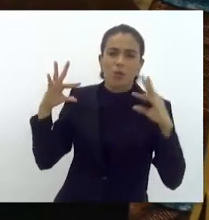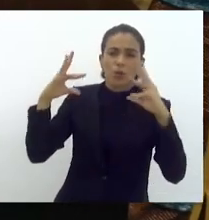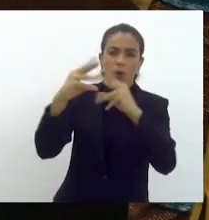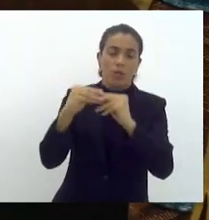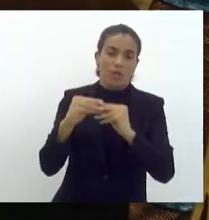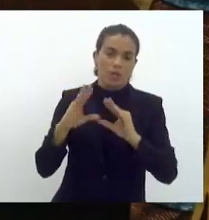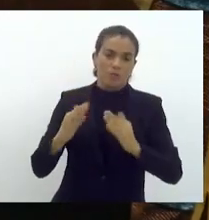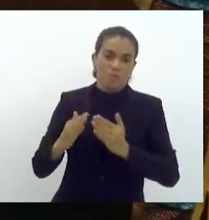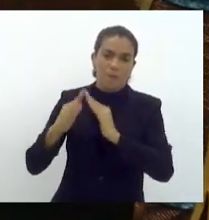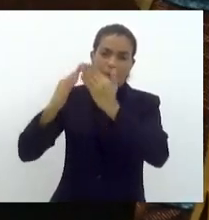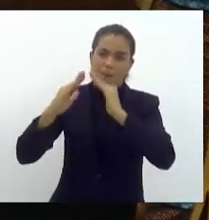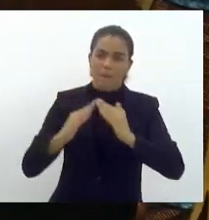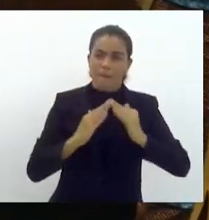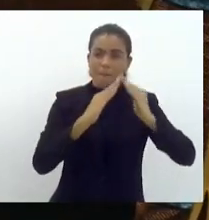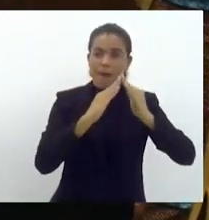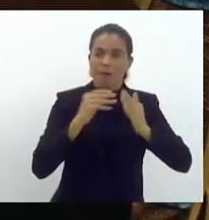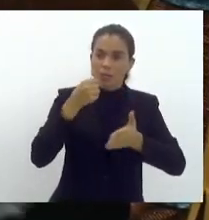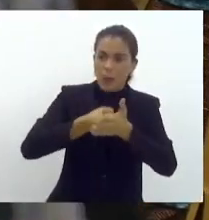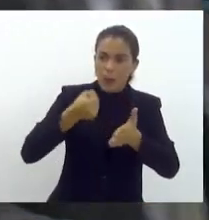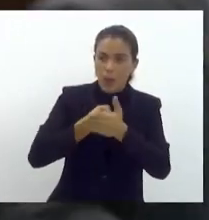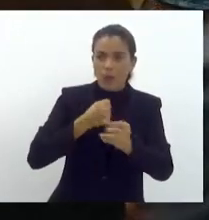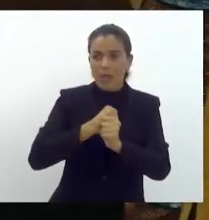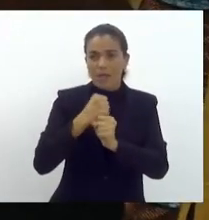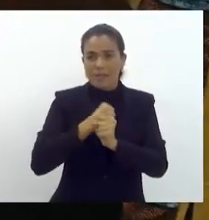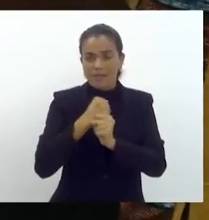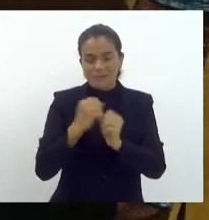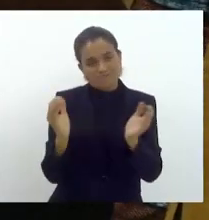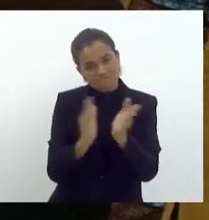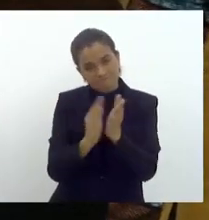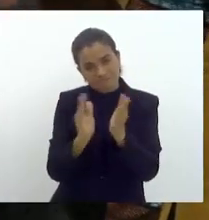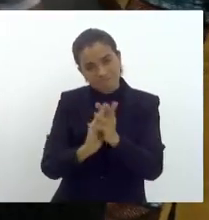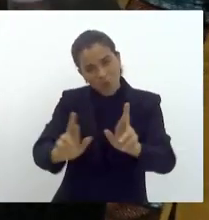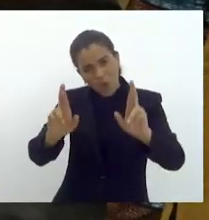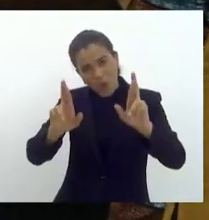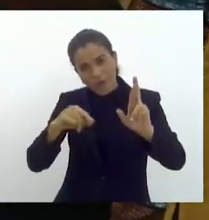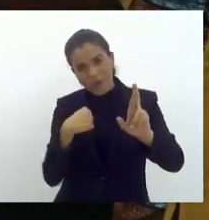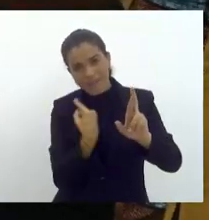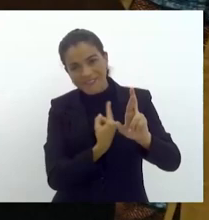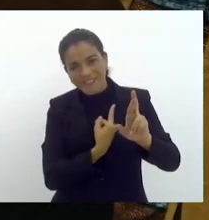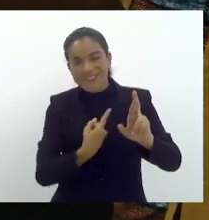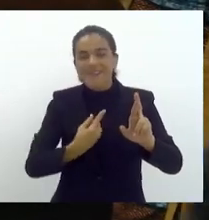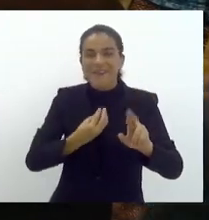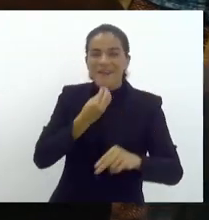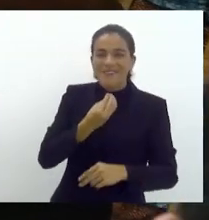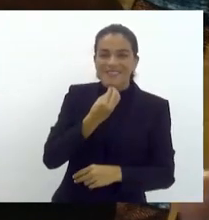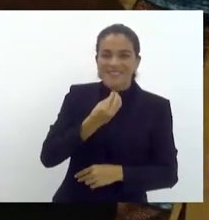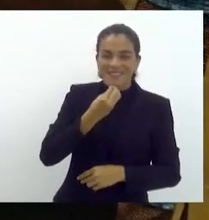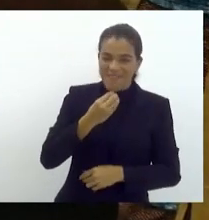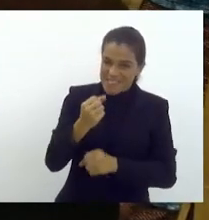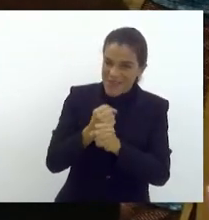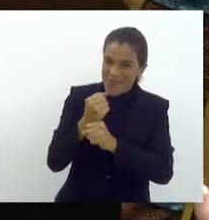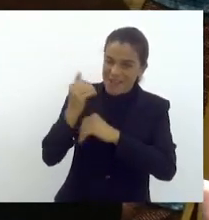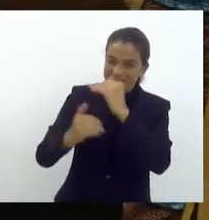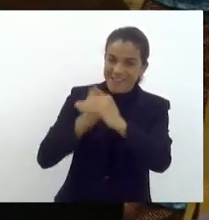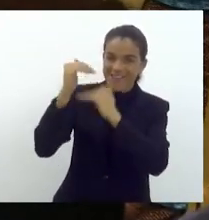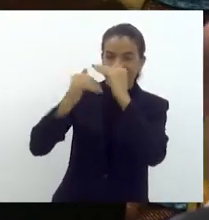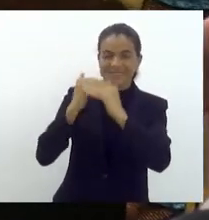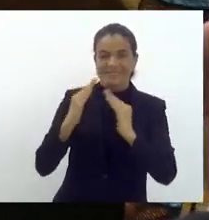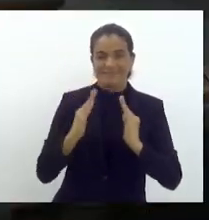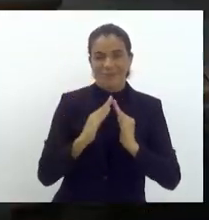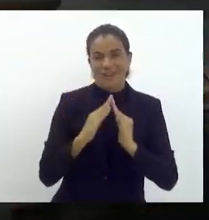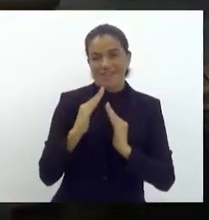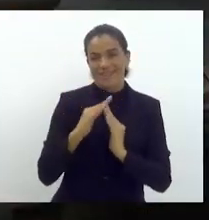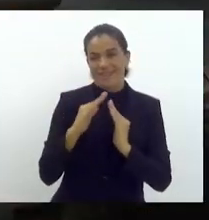que lutam há muito tempo por isso Parabéns contem com a gente tenho certeza que esse vai ser um ano de avanço em moradia Popular